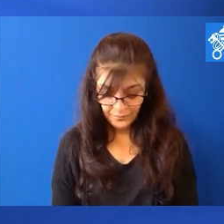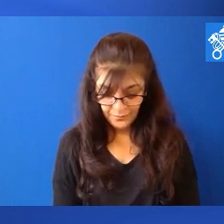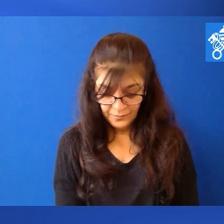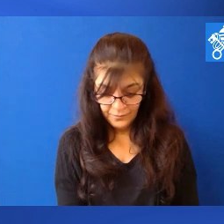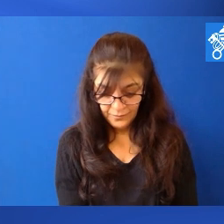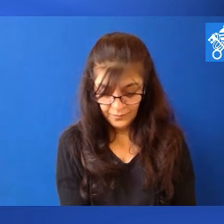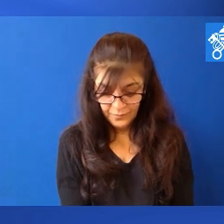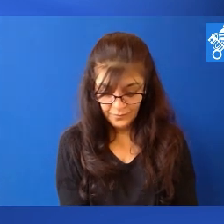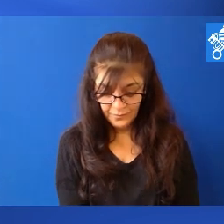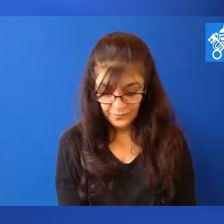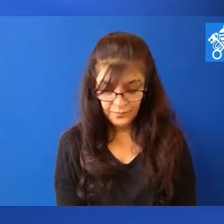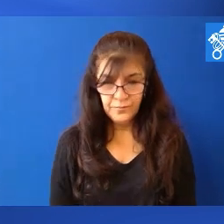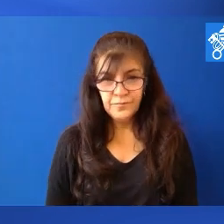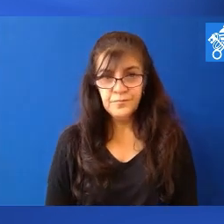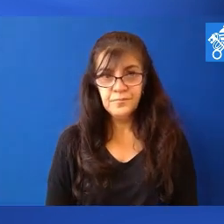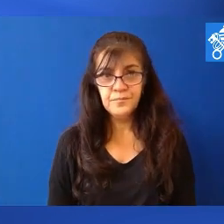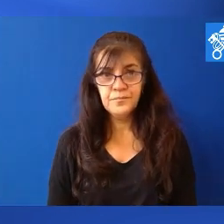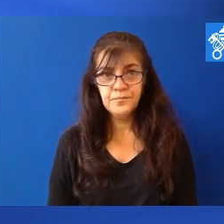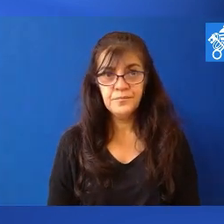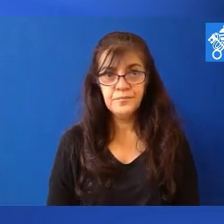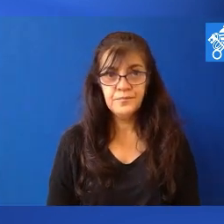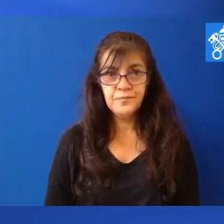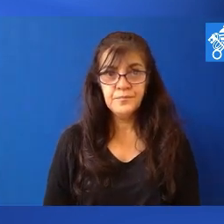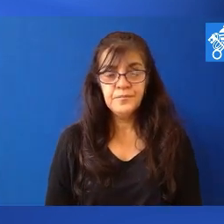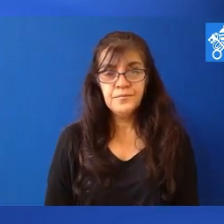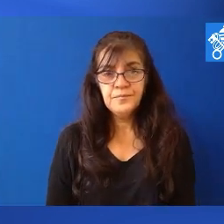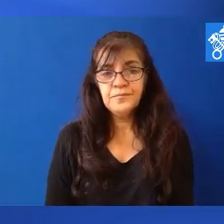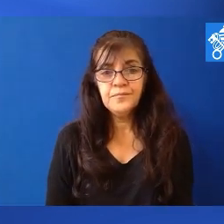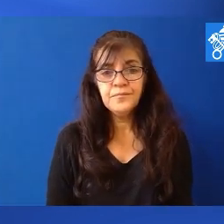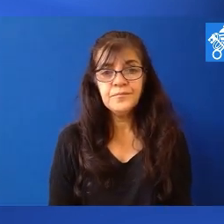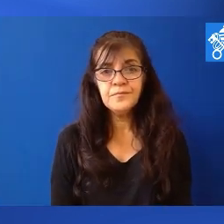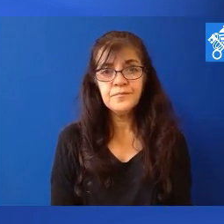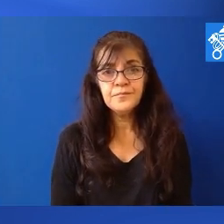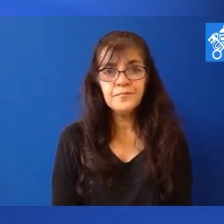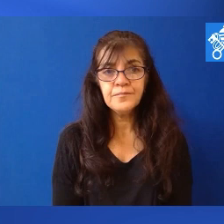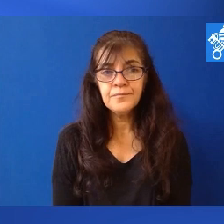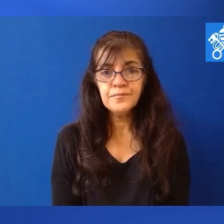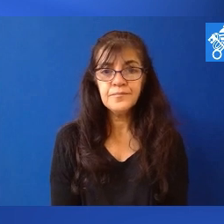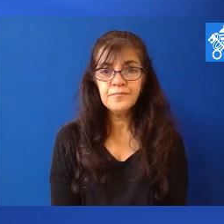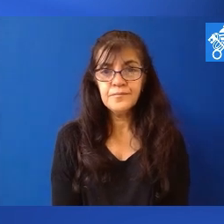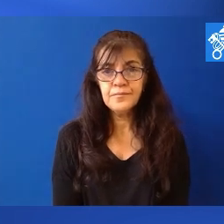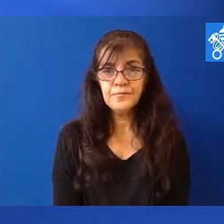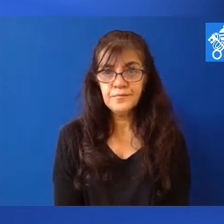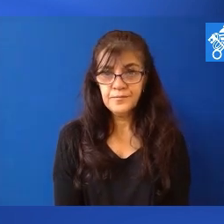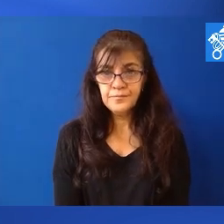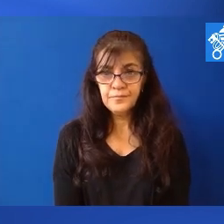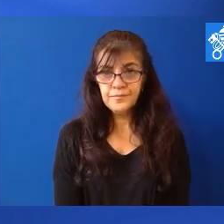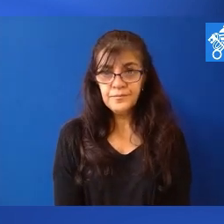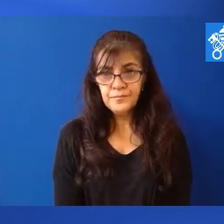afetiva, porque Deus fala ao coração. Assim,